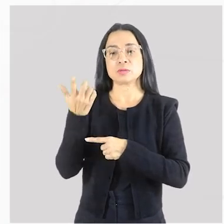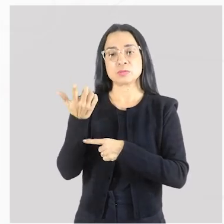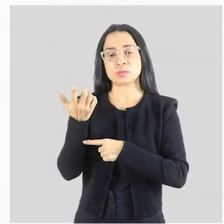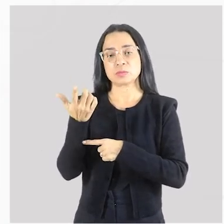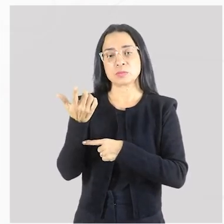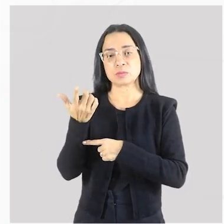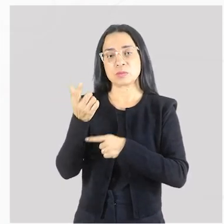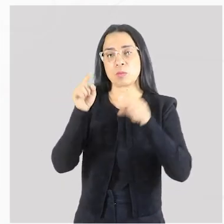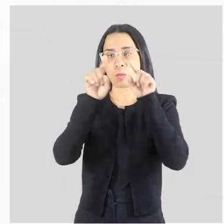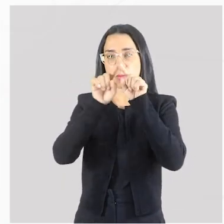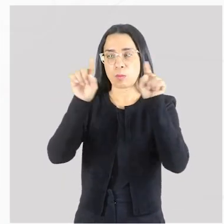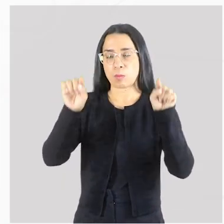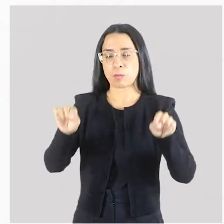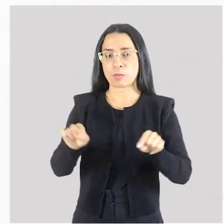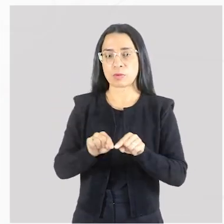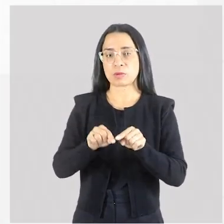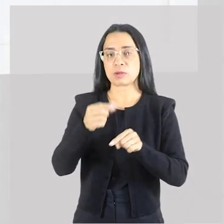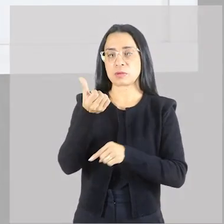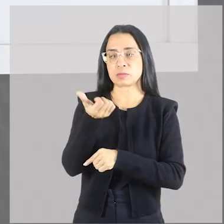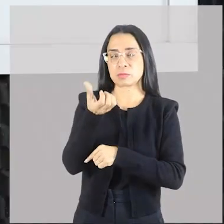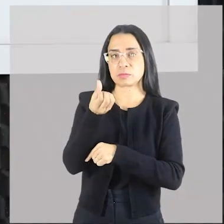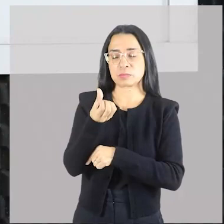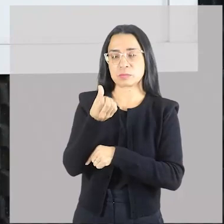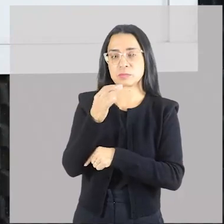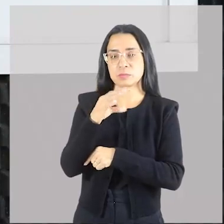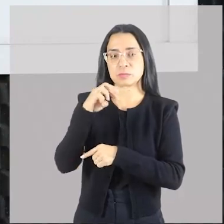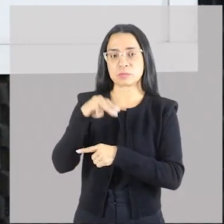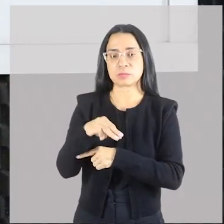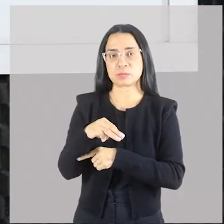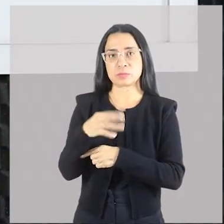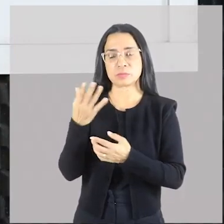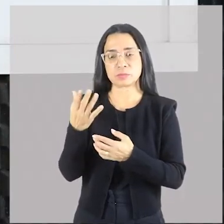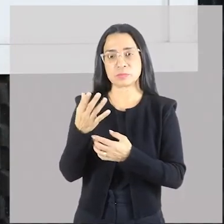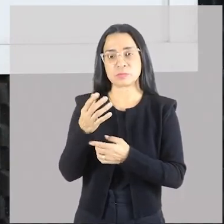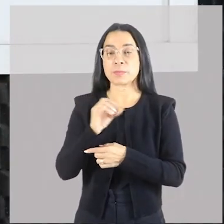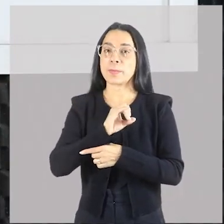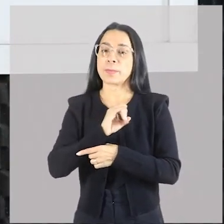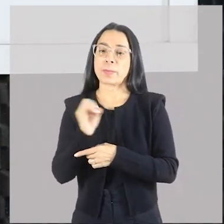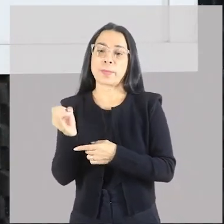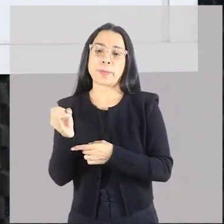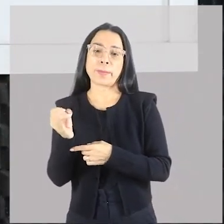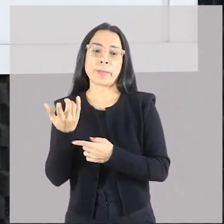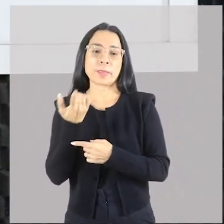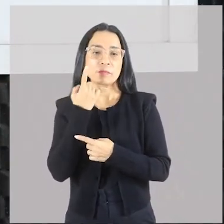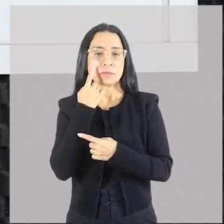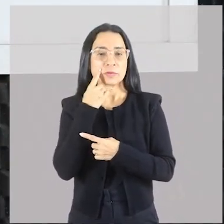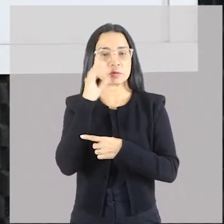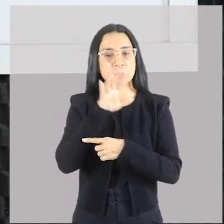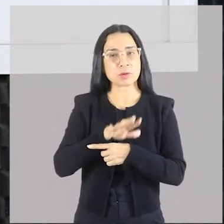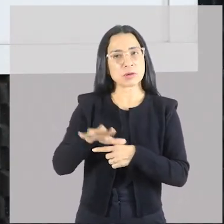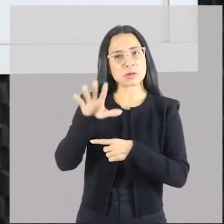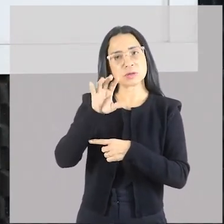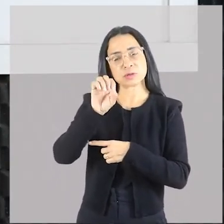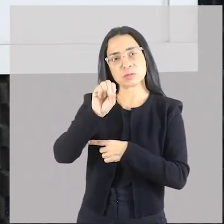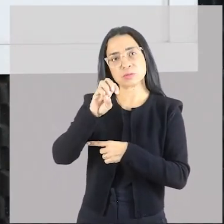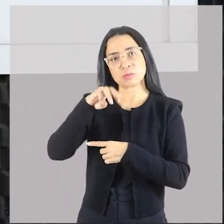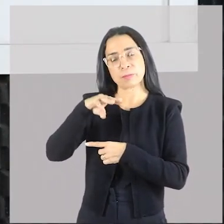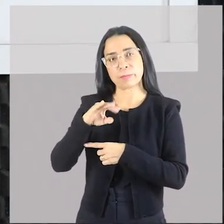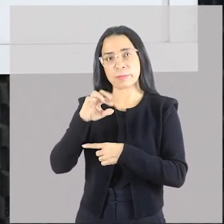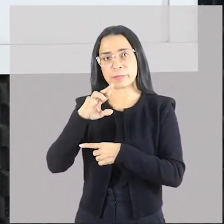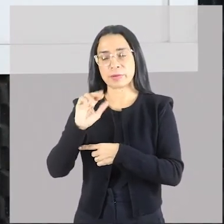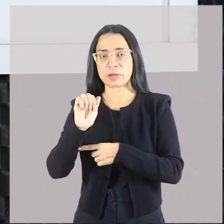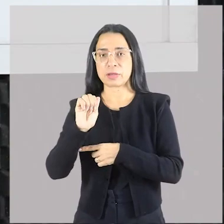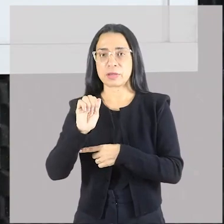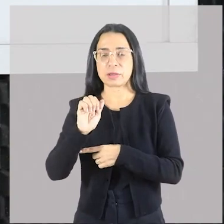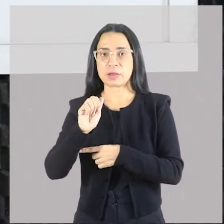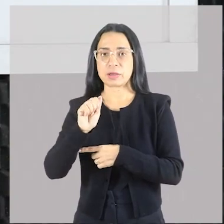só essa parte aqui, turma. Turma, concordam comigo, se você tiver 2 semicírculos, você tem um círculo? Né? Se eu pegar essa parte